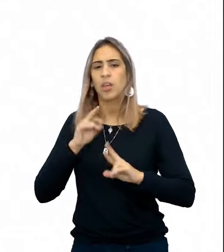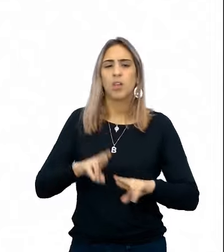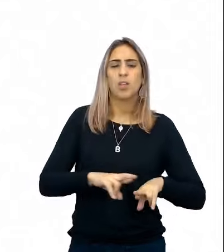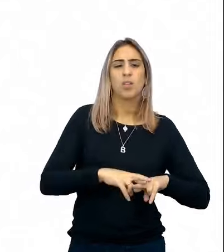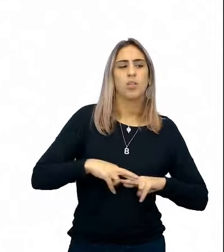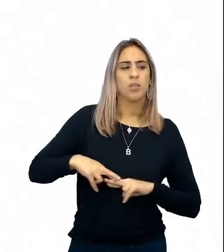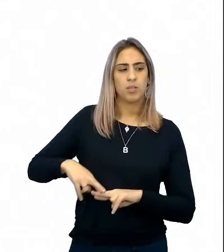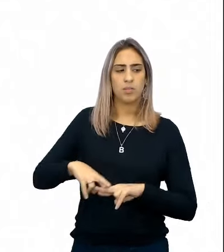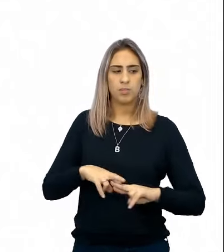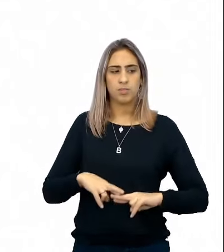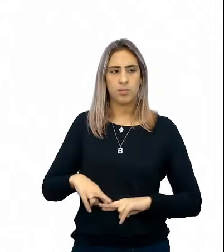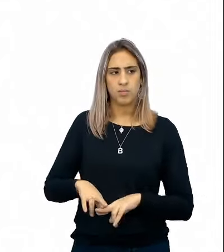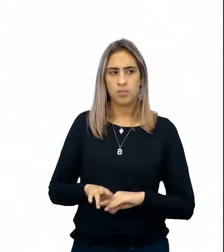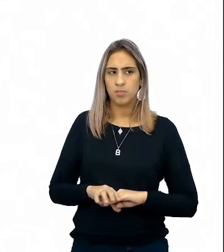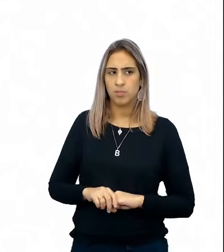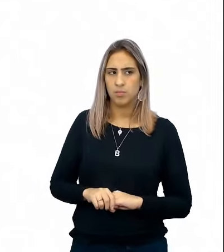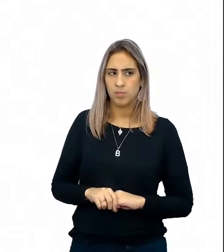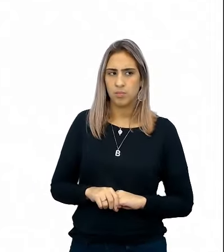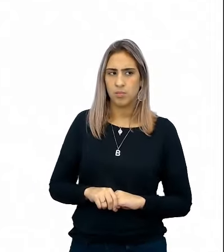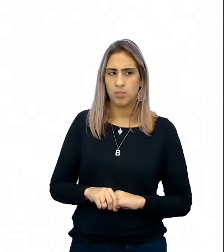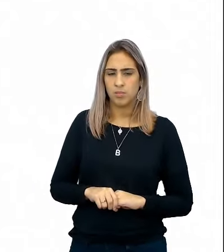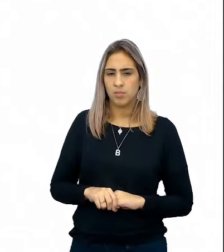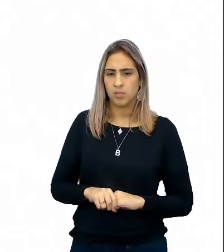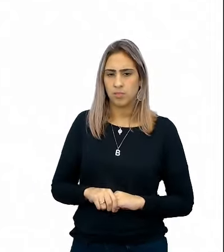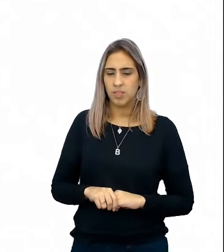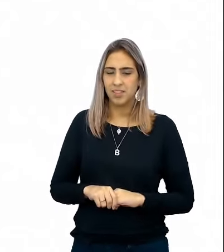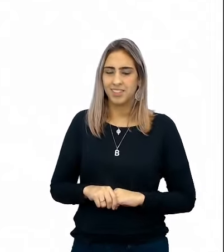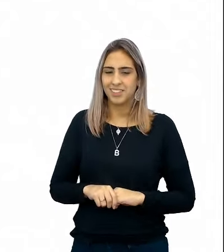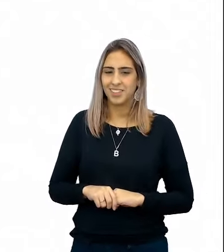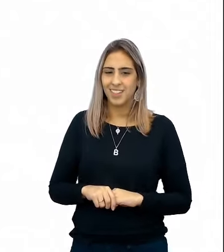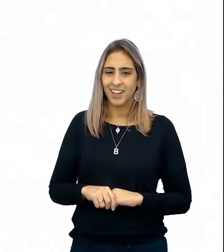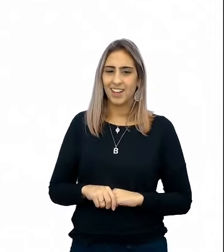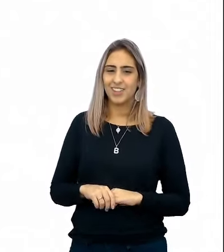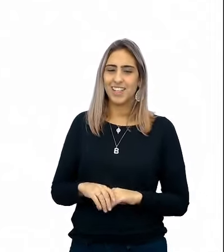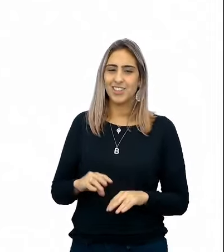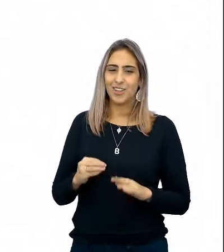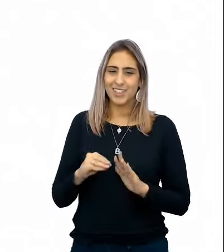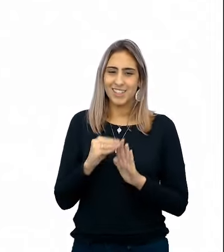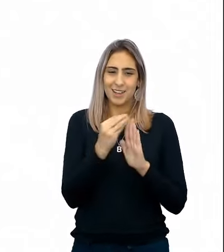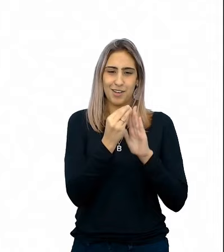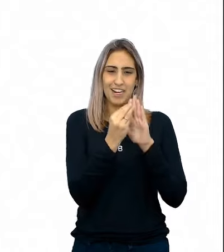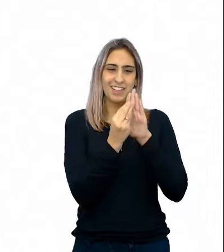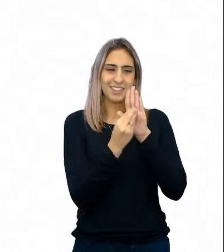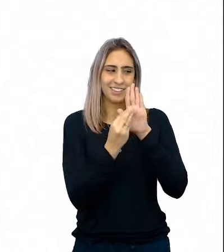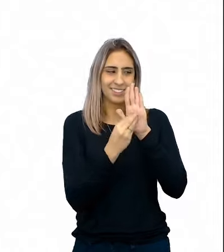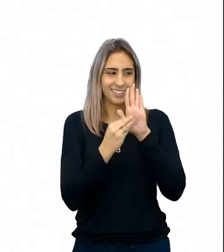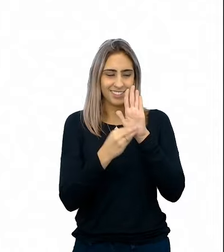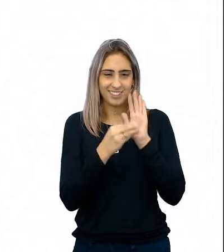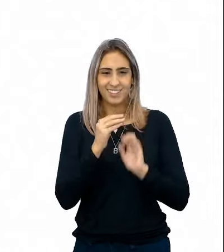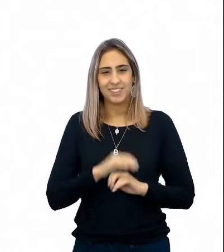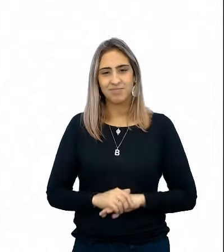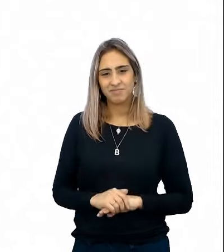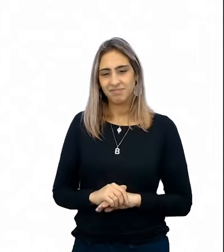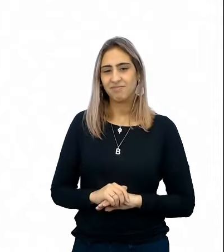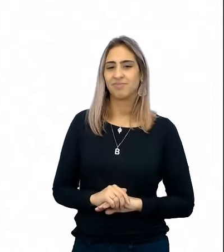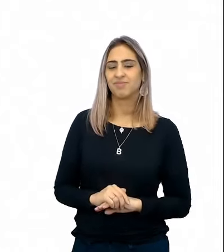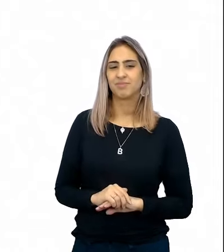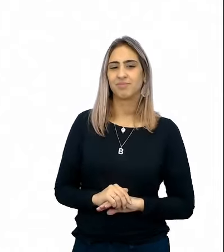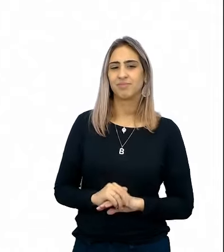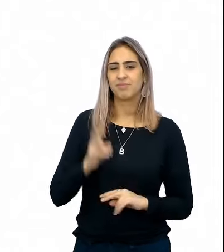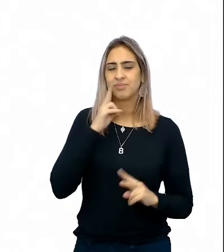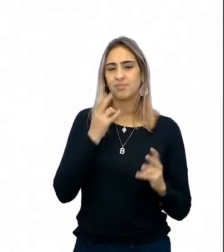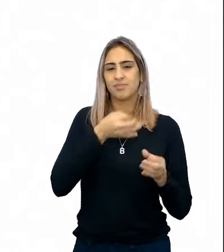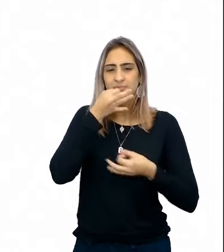retomadas. Em seguida, a nossa proposta é que seria importante revisitar a AP1 que